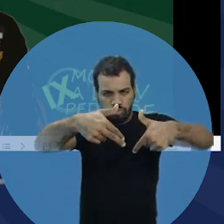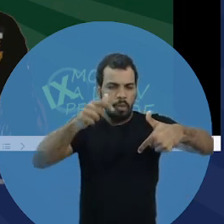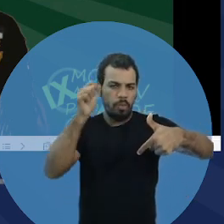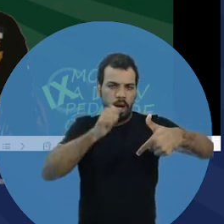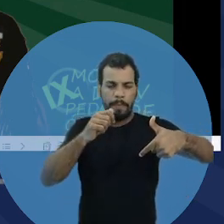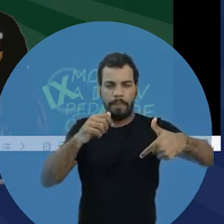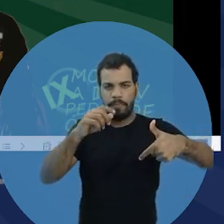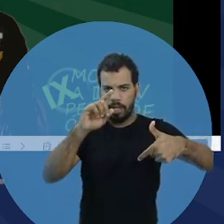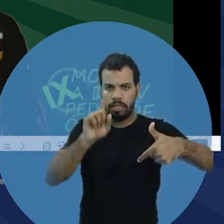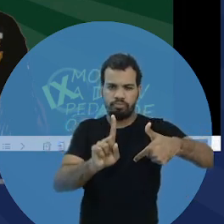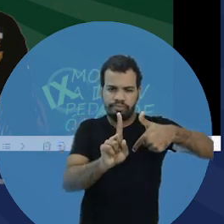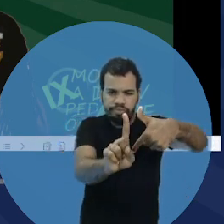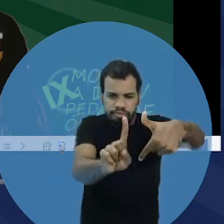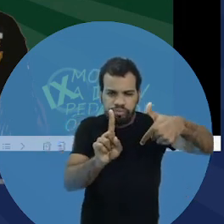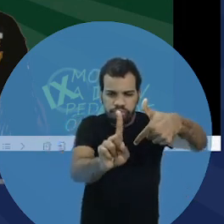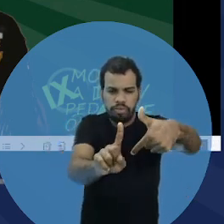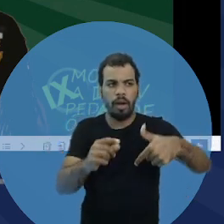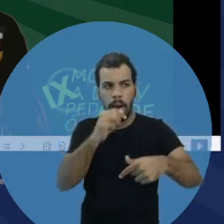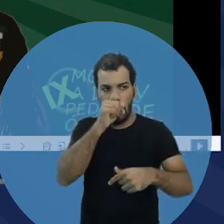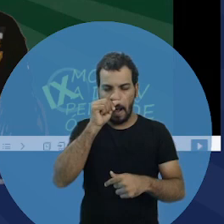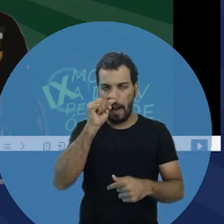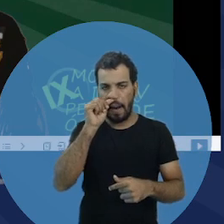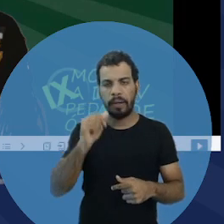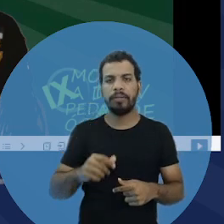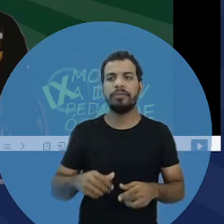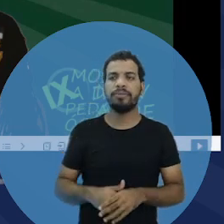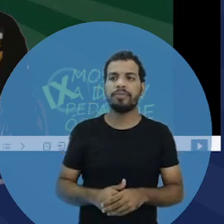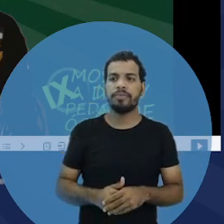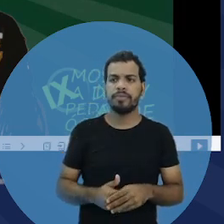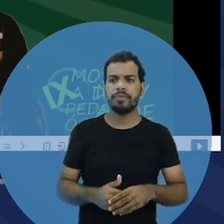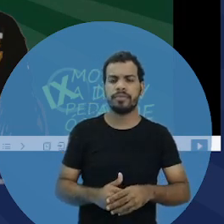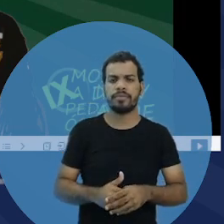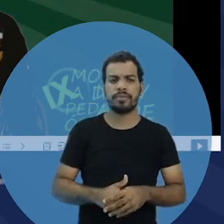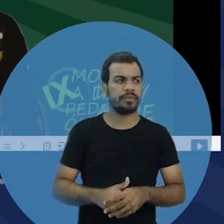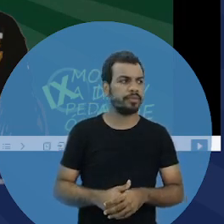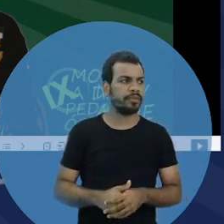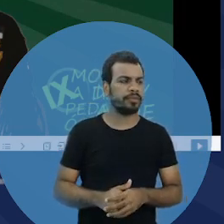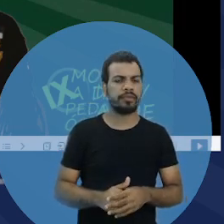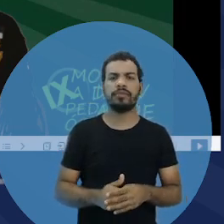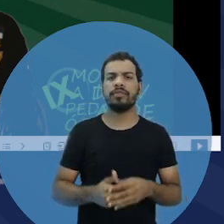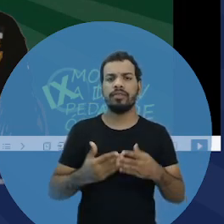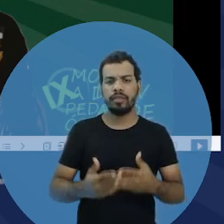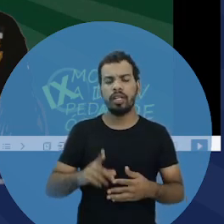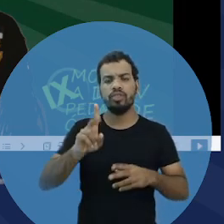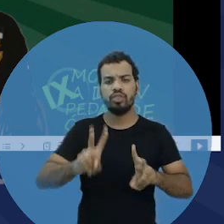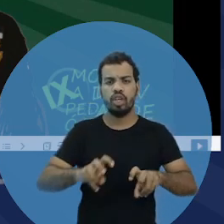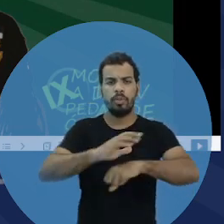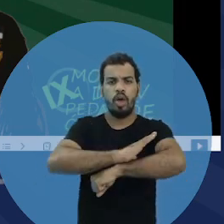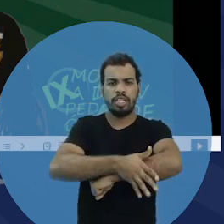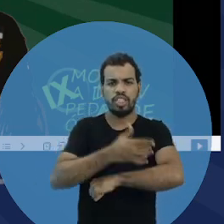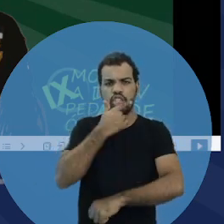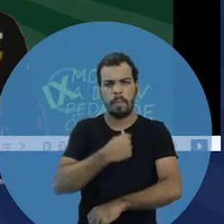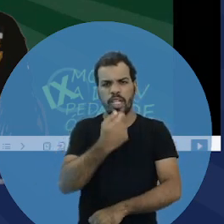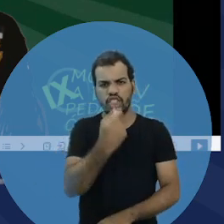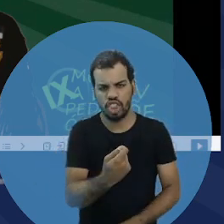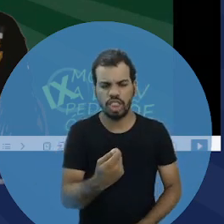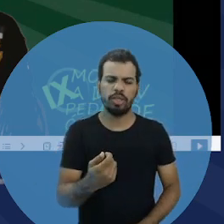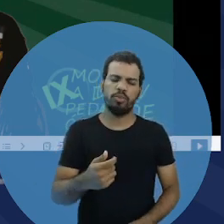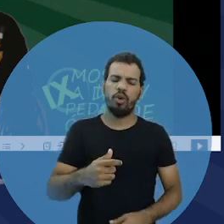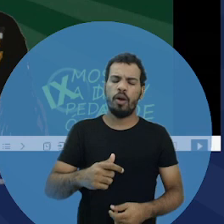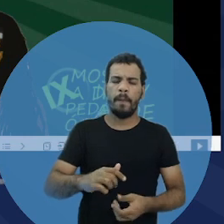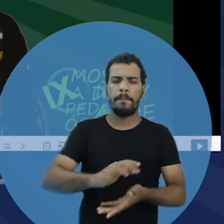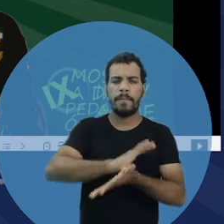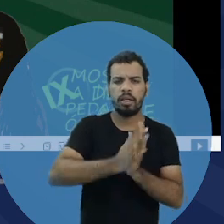a proposta de criarmos um plano de enfrentamento ao racismo, machismo, LGBTfobia e todas as formas de